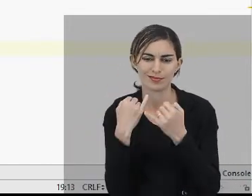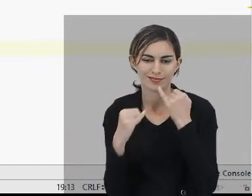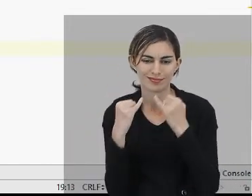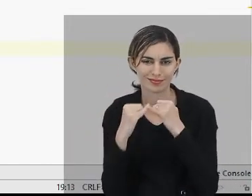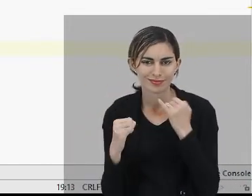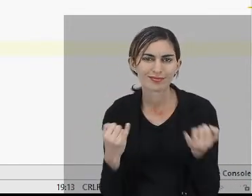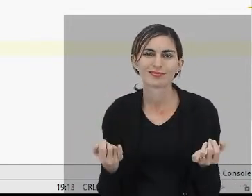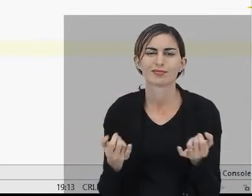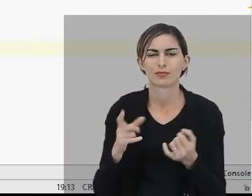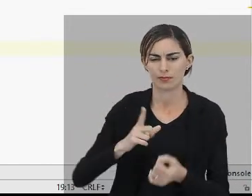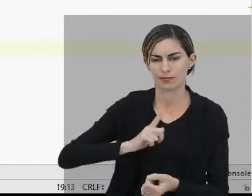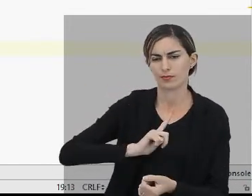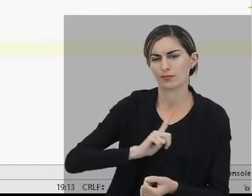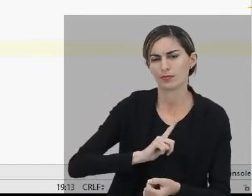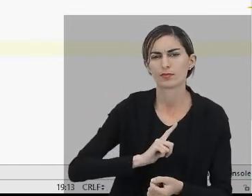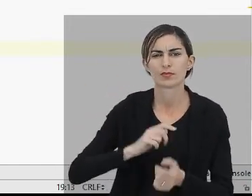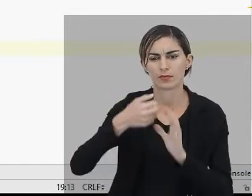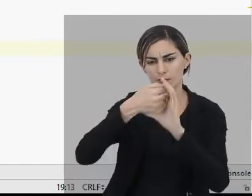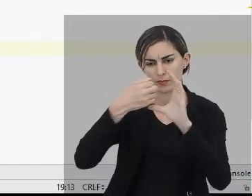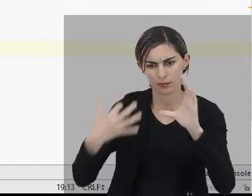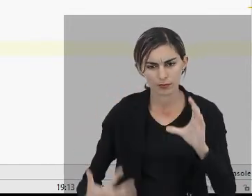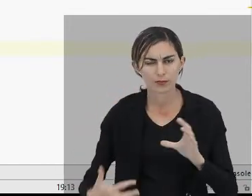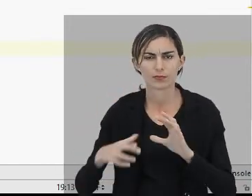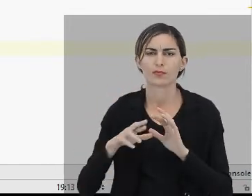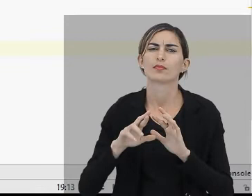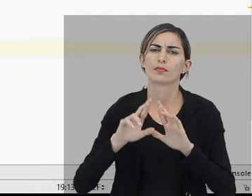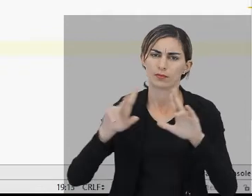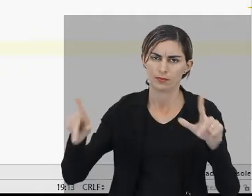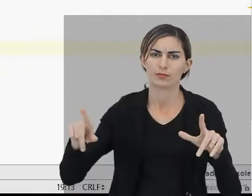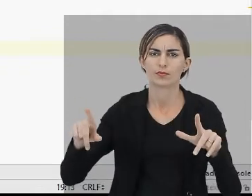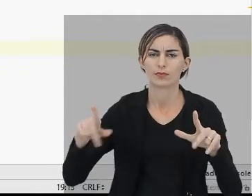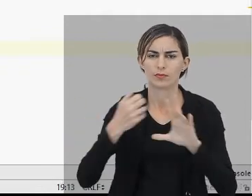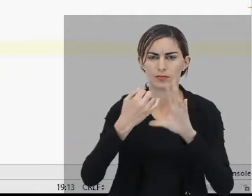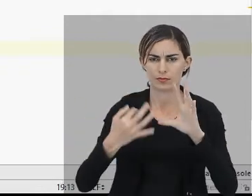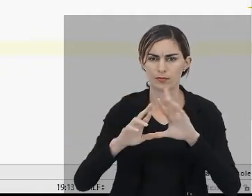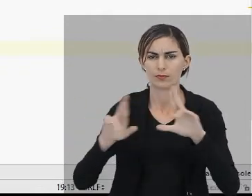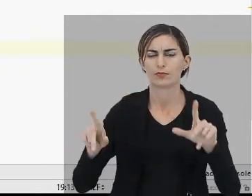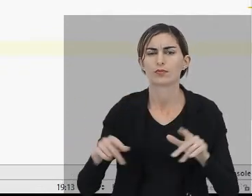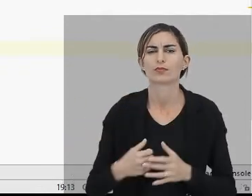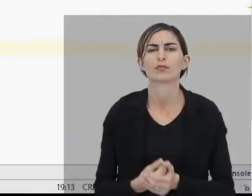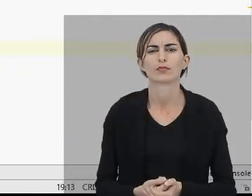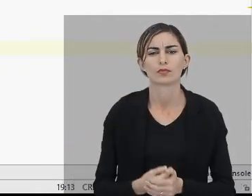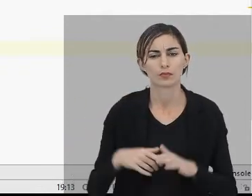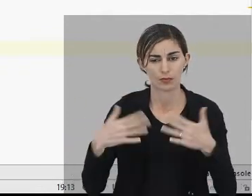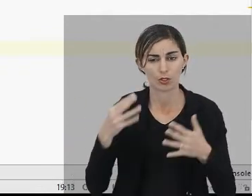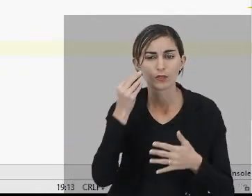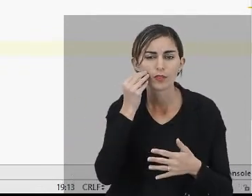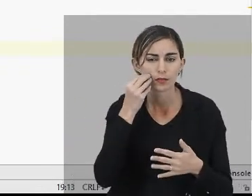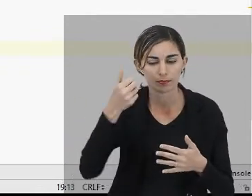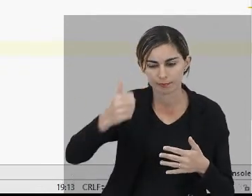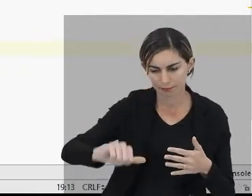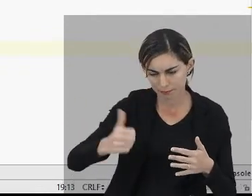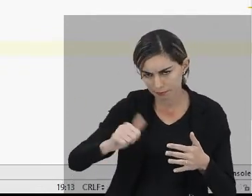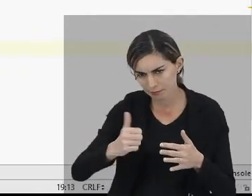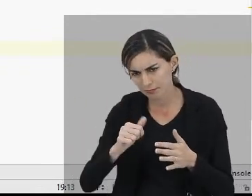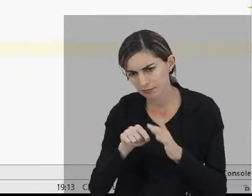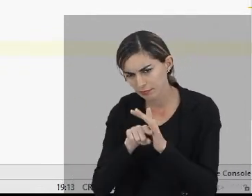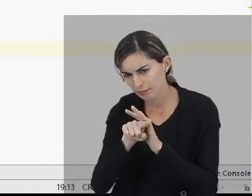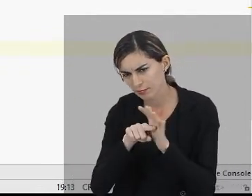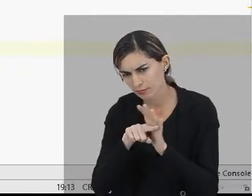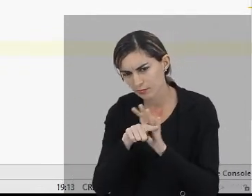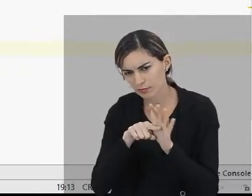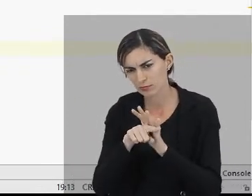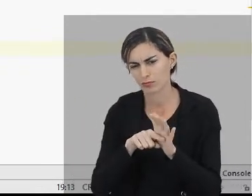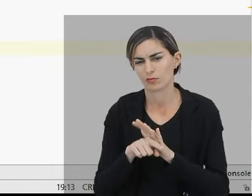um com o outro, mas ele possui características diferentes. Então, ele vai testar aqui